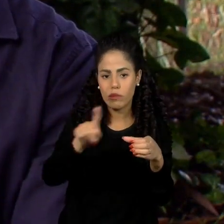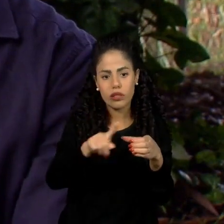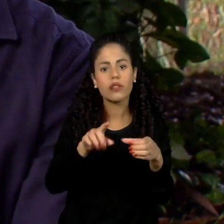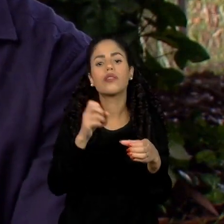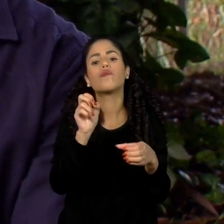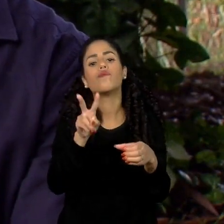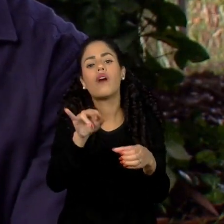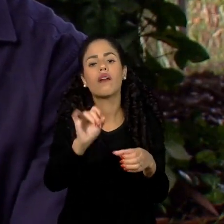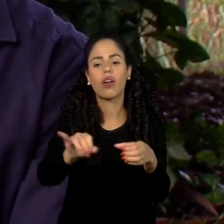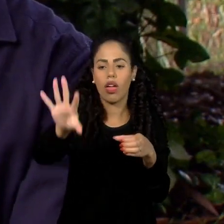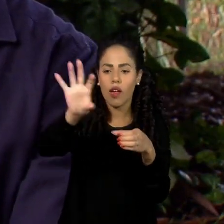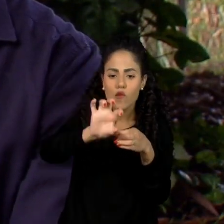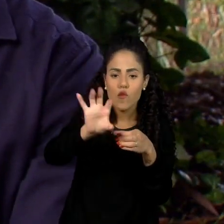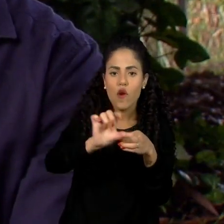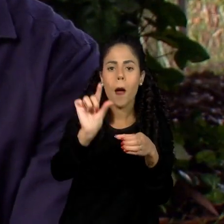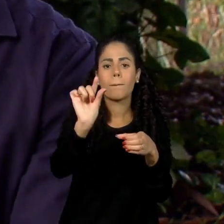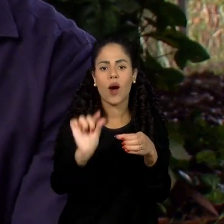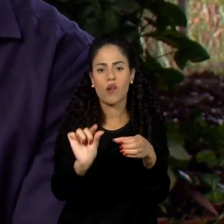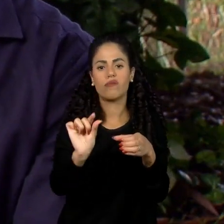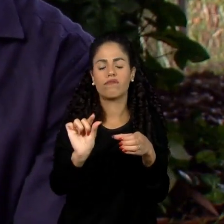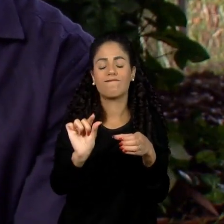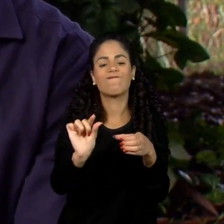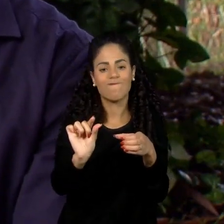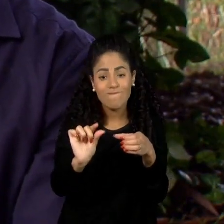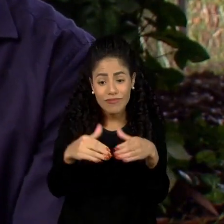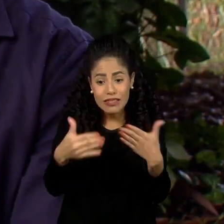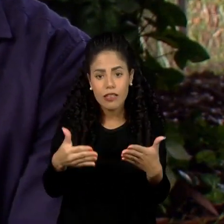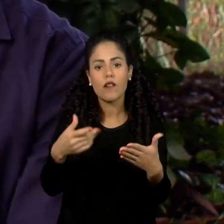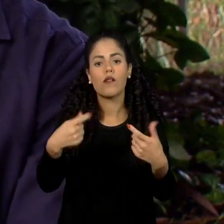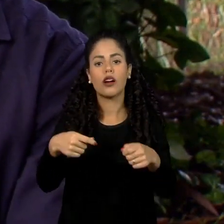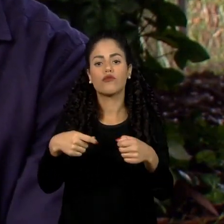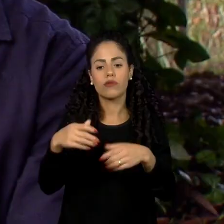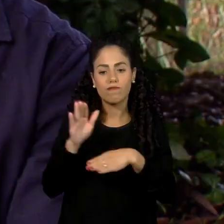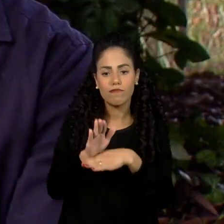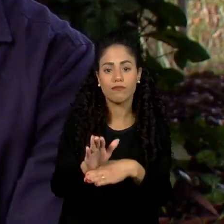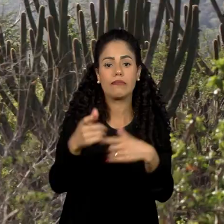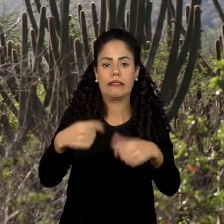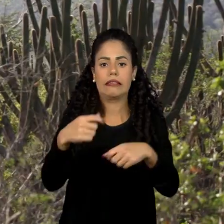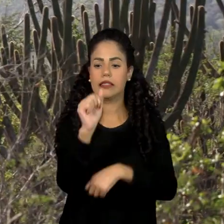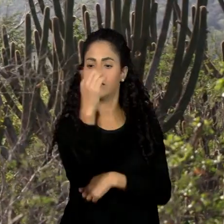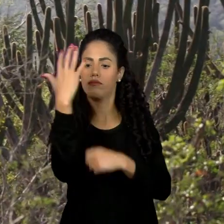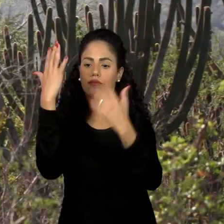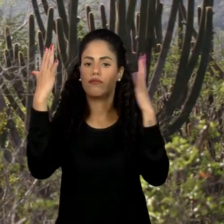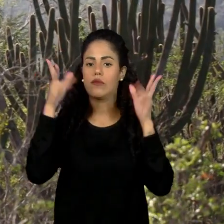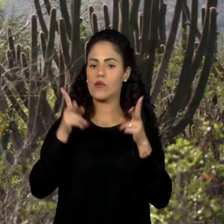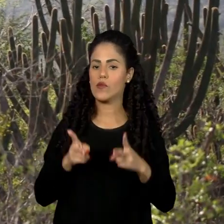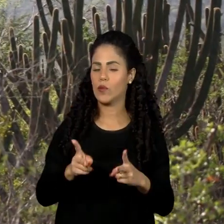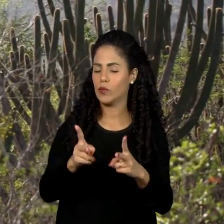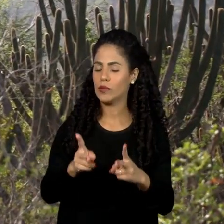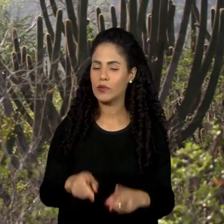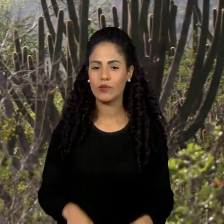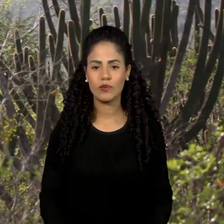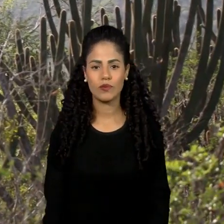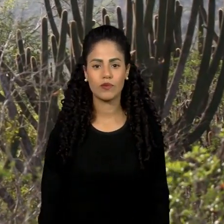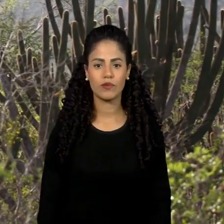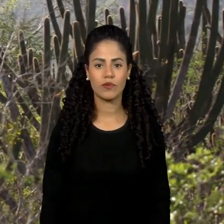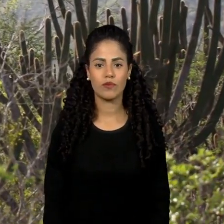desses serviços ecossistêmicos, né? E esses serviços eles ajudam a combater as mudanças climáticas.